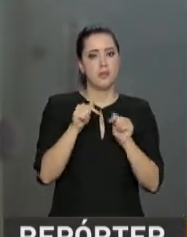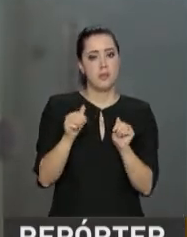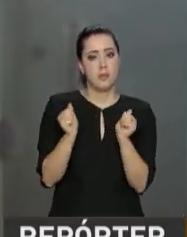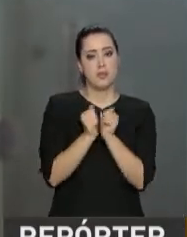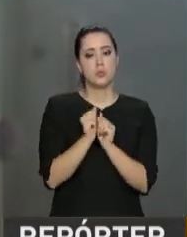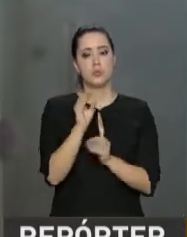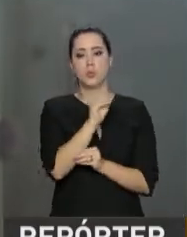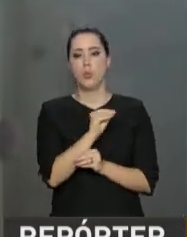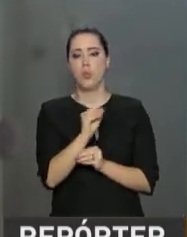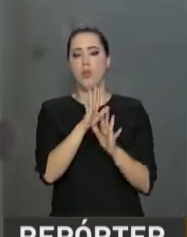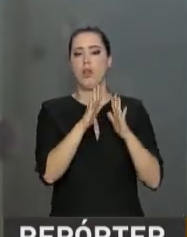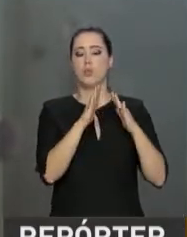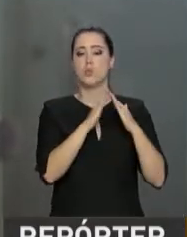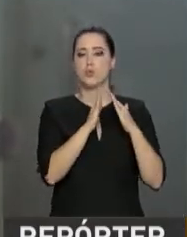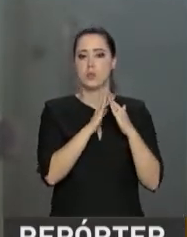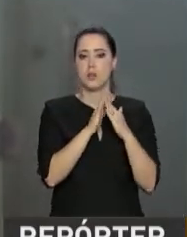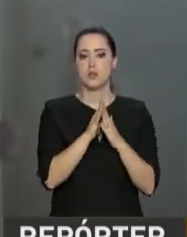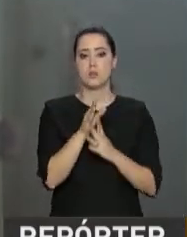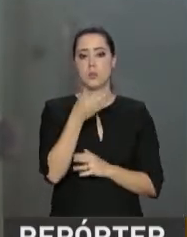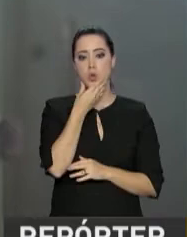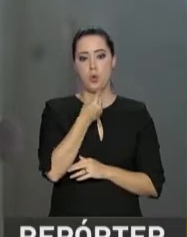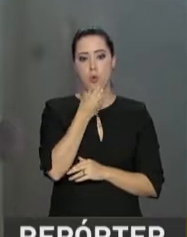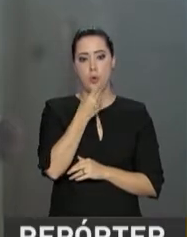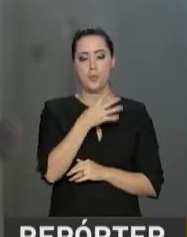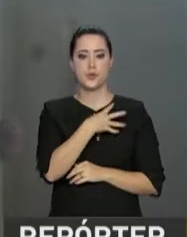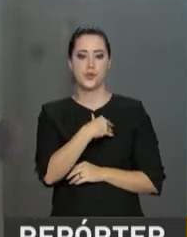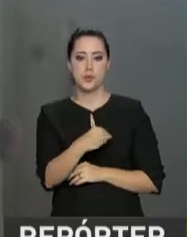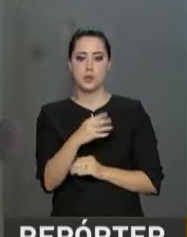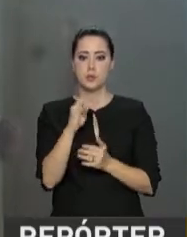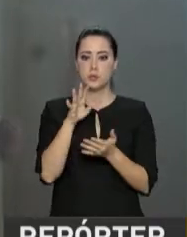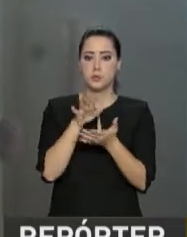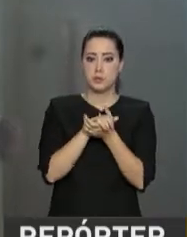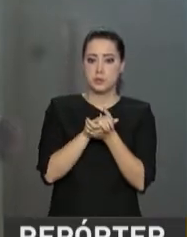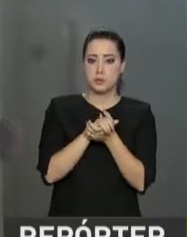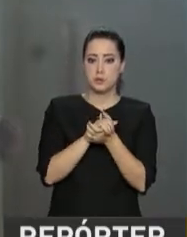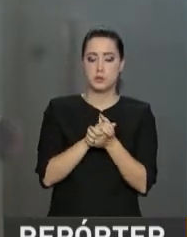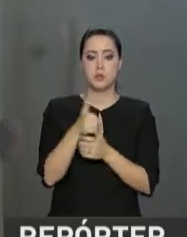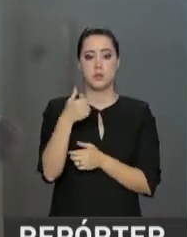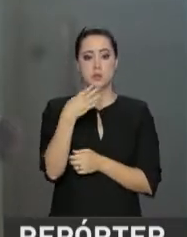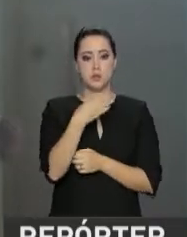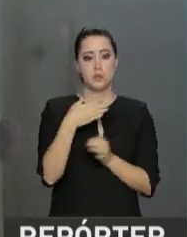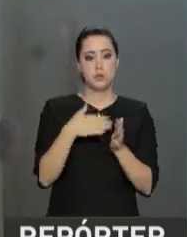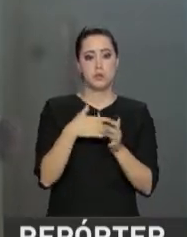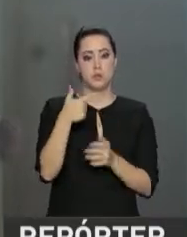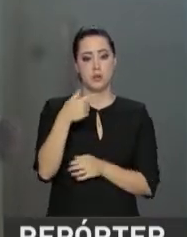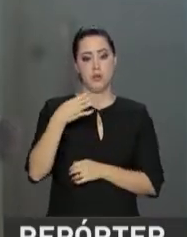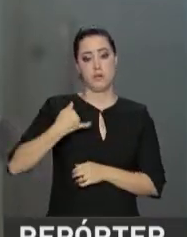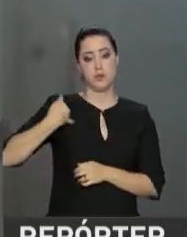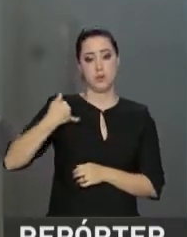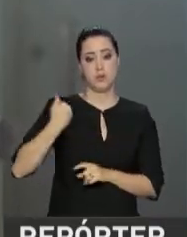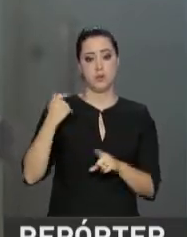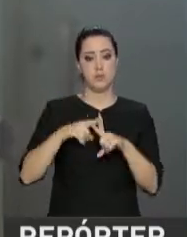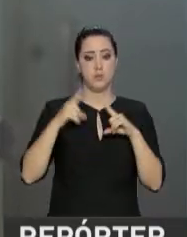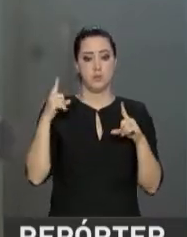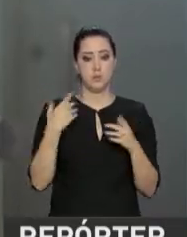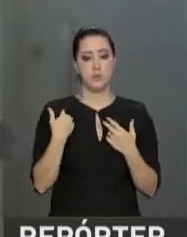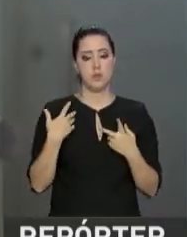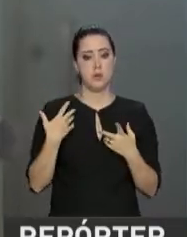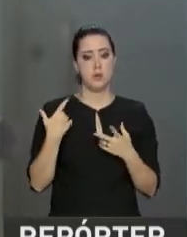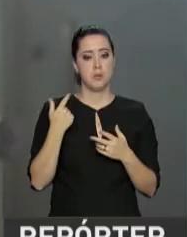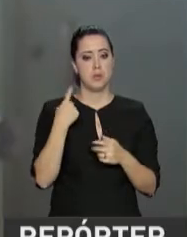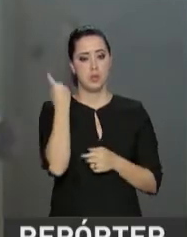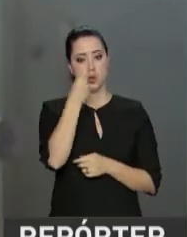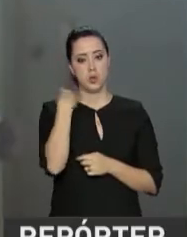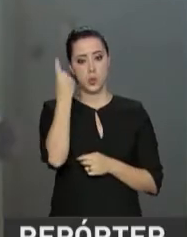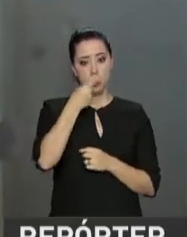e cuidados principalmente homens filhos e cônjuges ou mesmo as de 14 a 24 anos mas a intensidade de